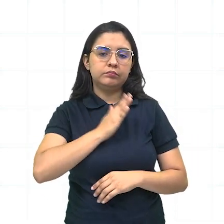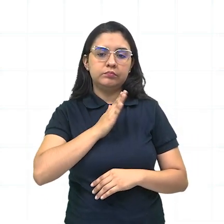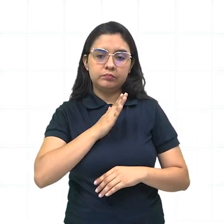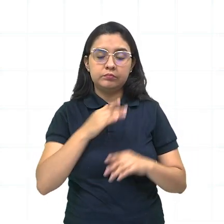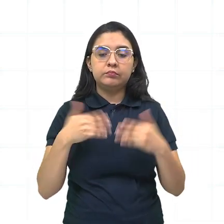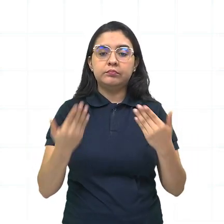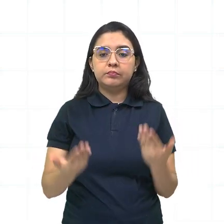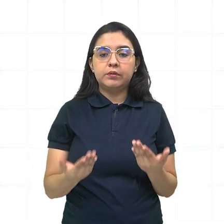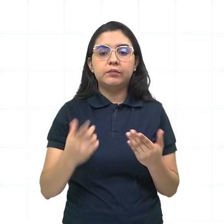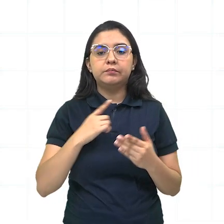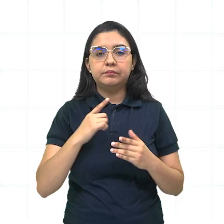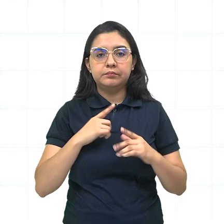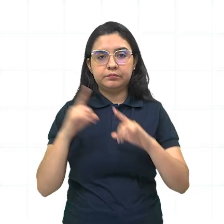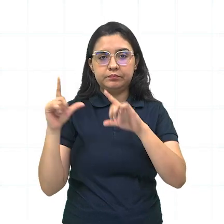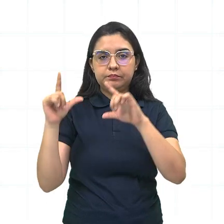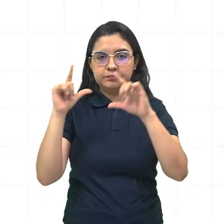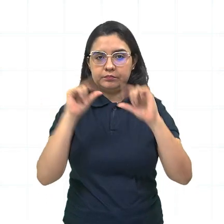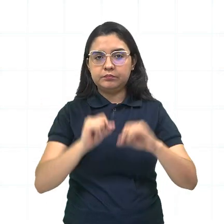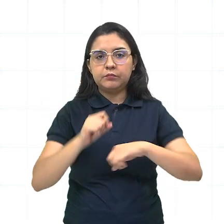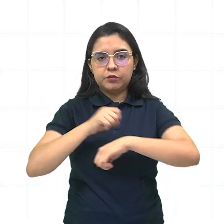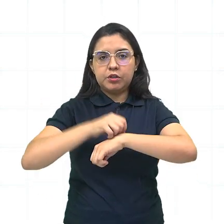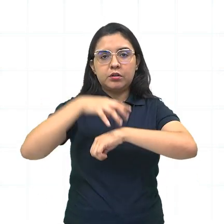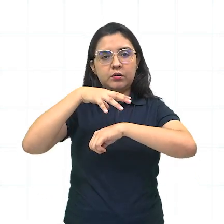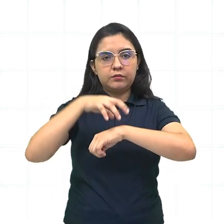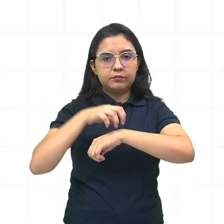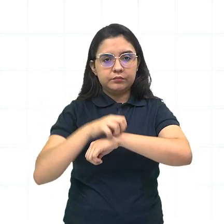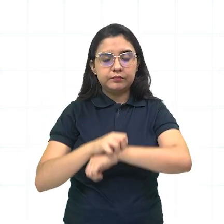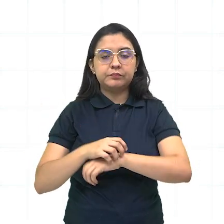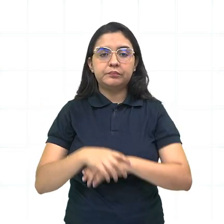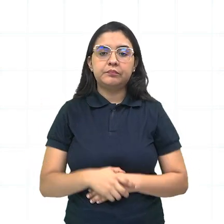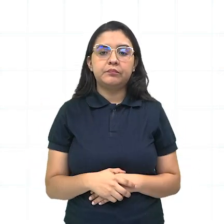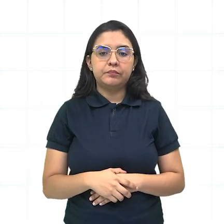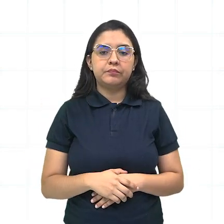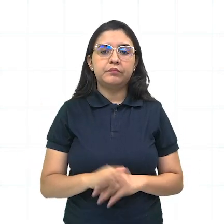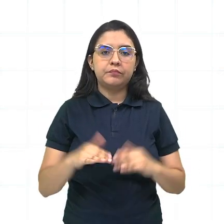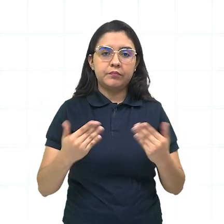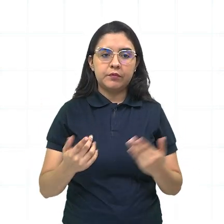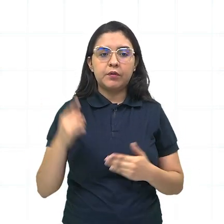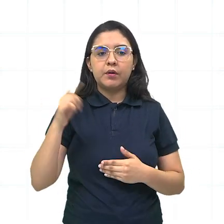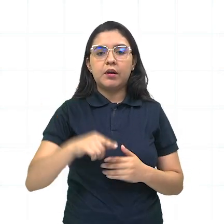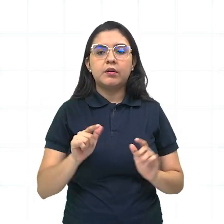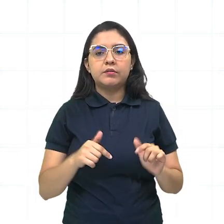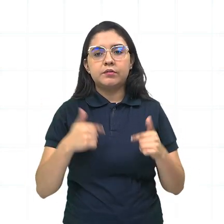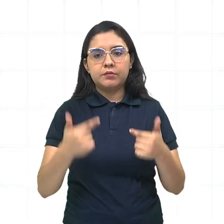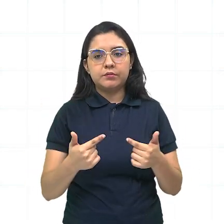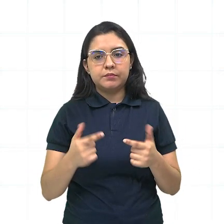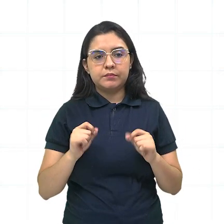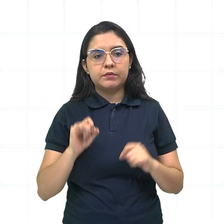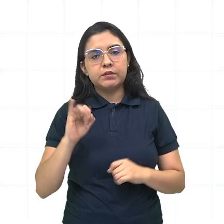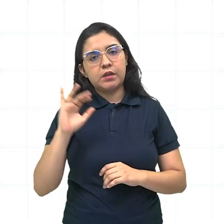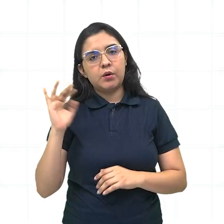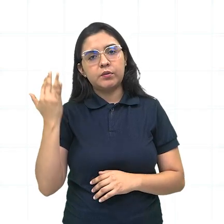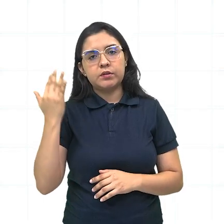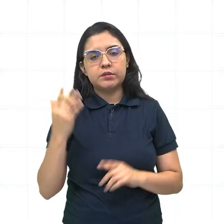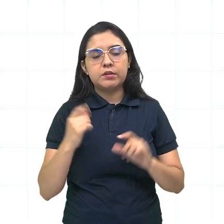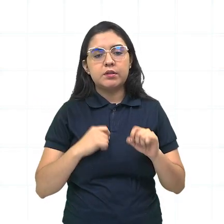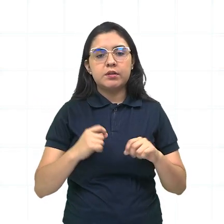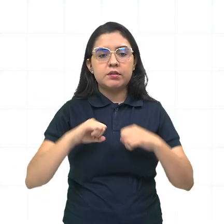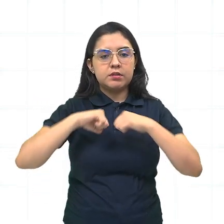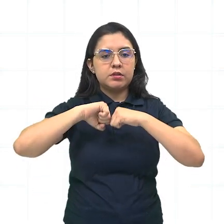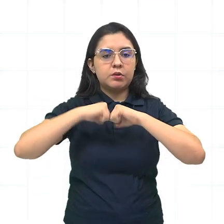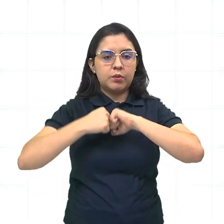o inchaço. Então, essa é a atitude aí para casos de entorse e